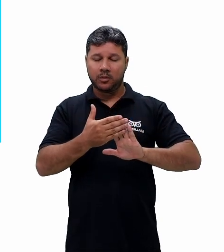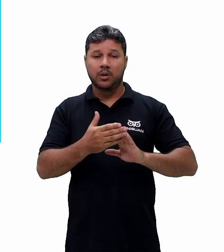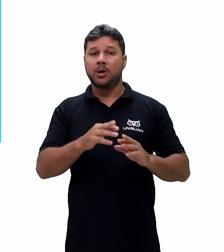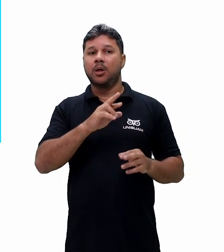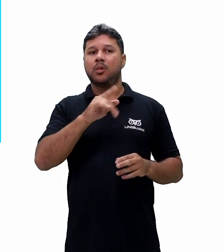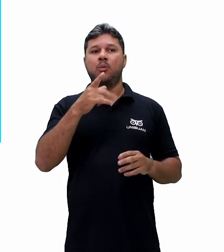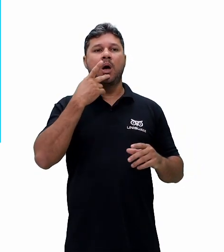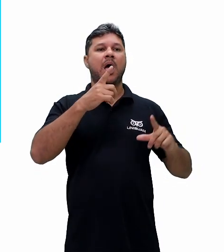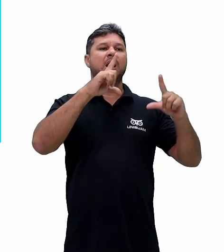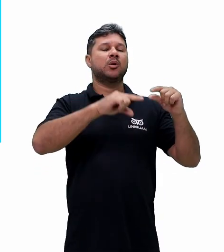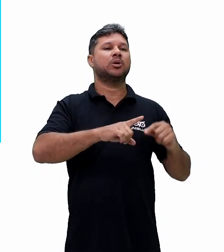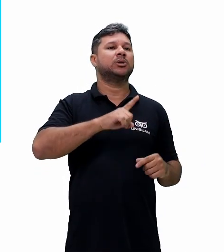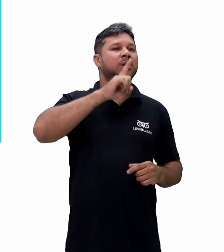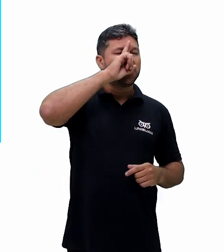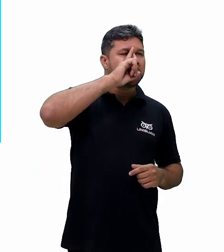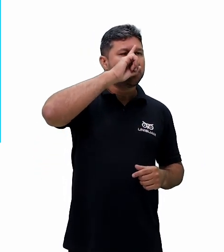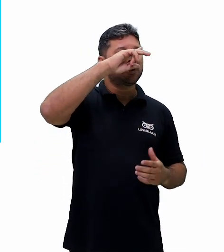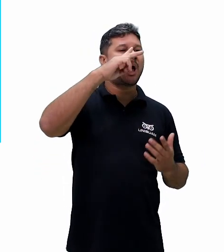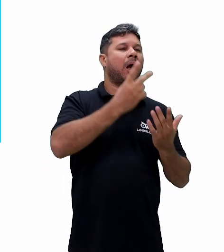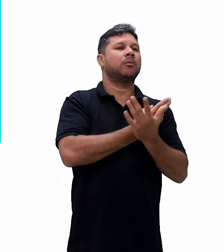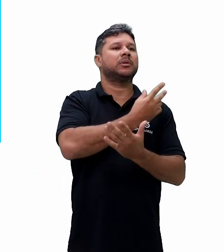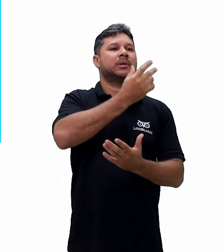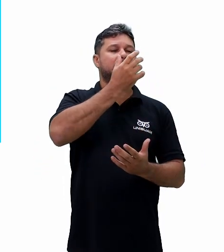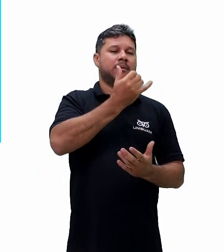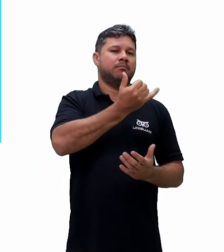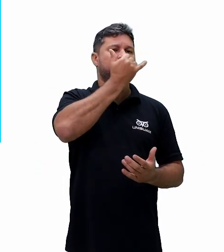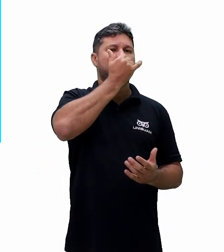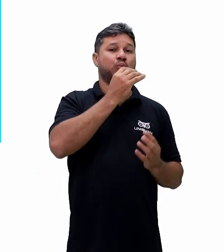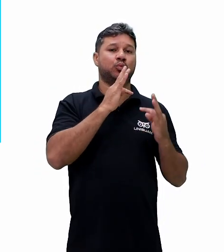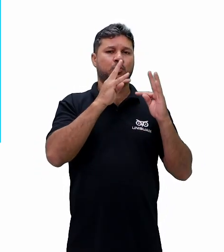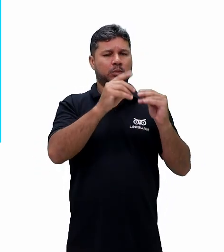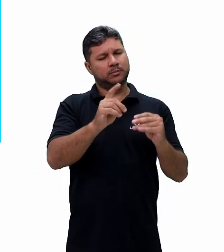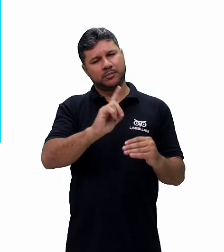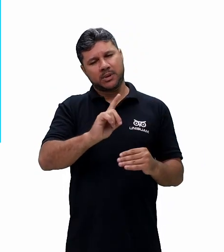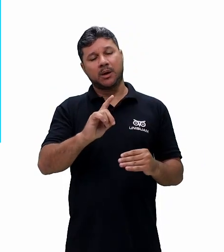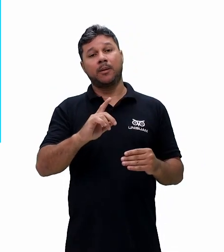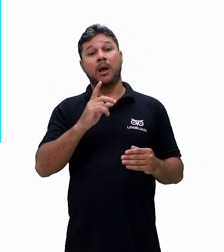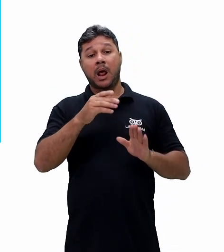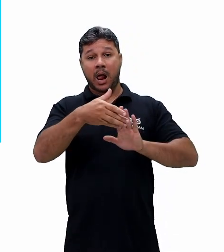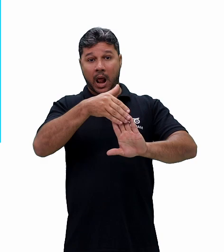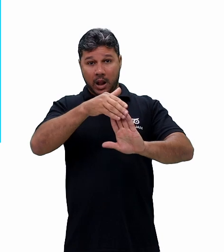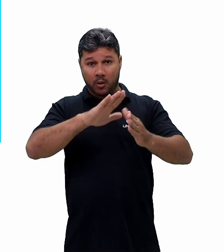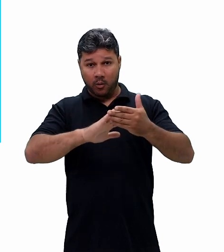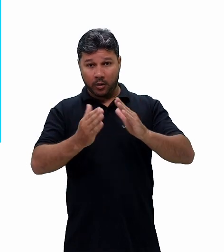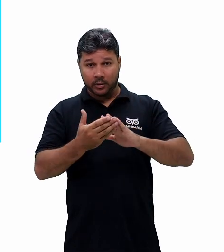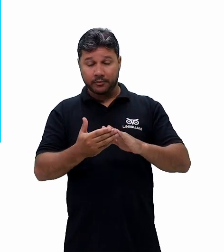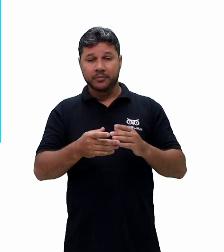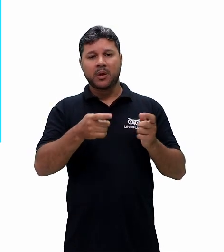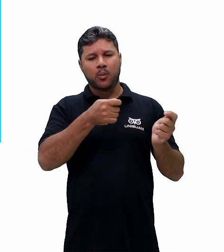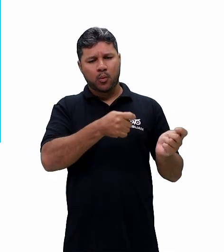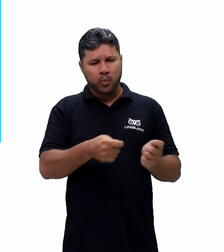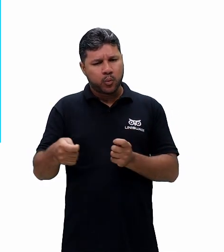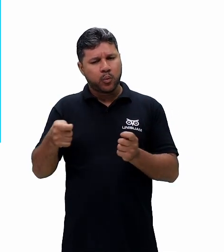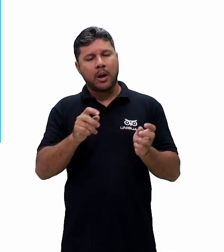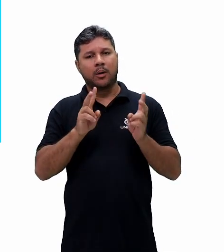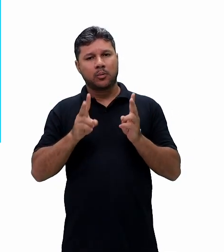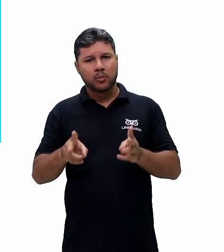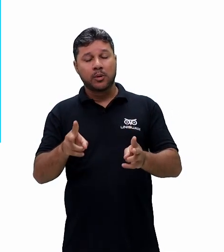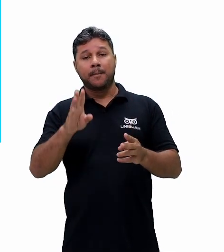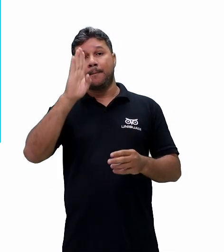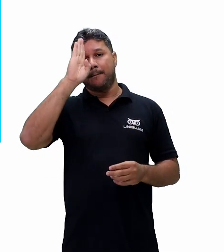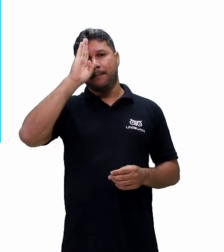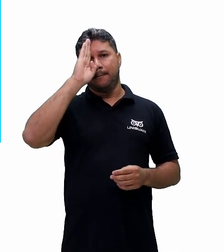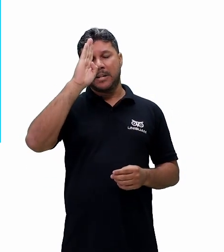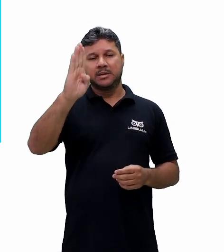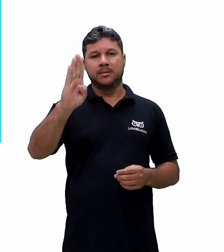O alongamento, ele não reduz o risco de lesões por todas as causas. O alongamento de